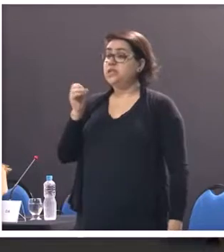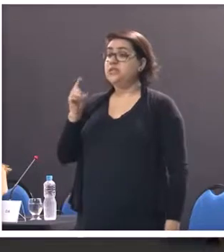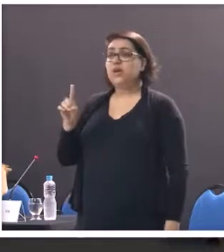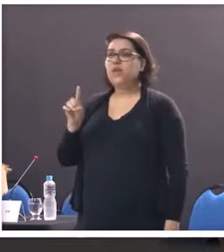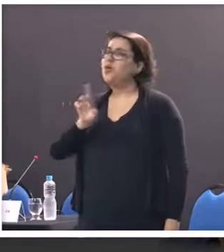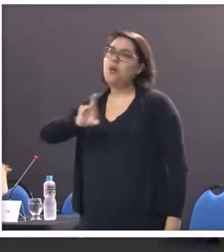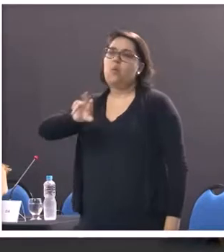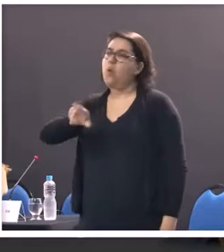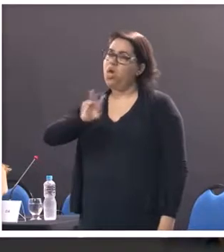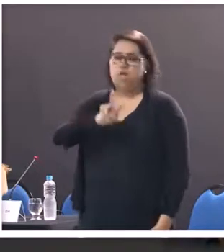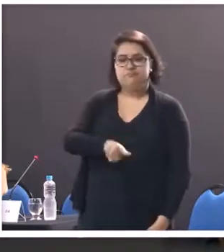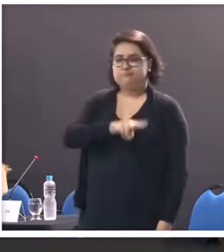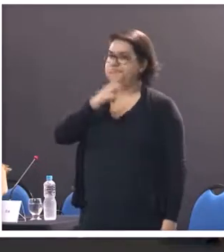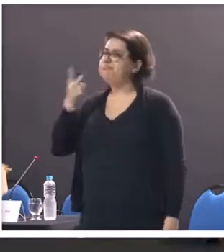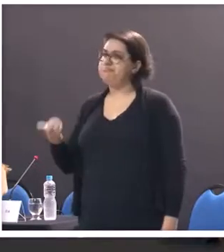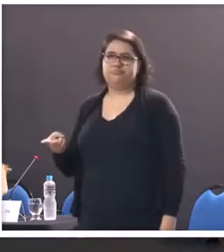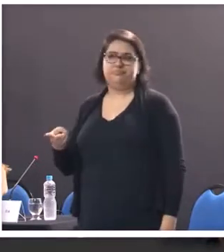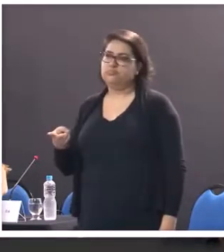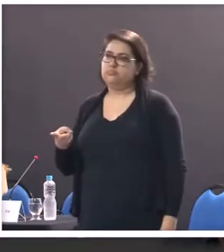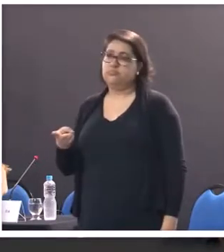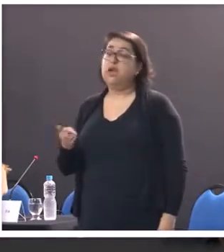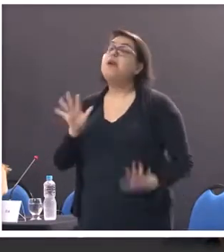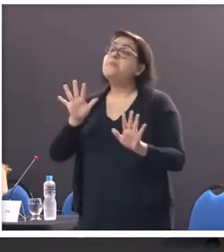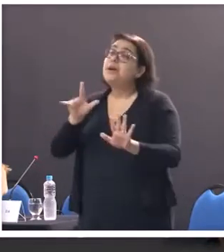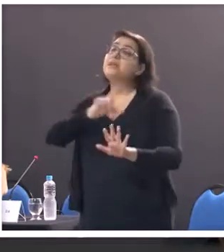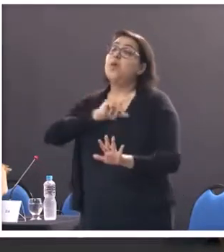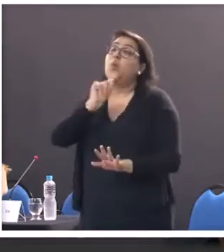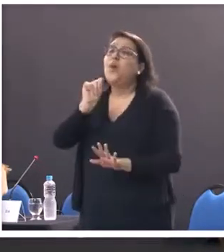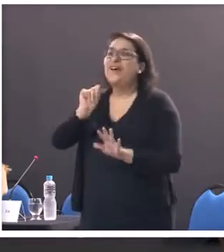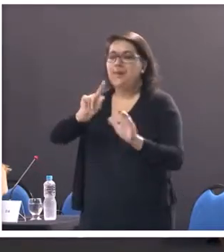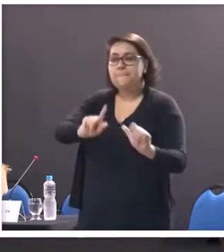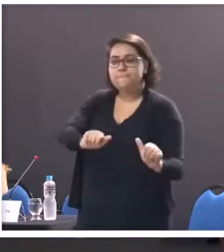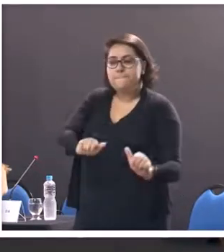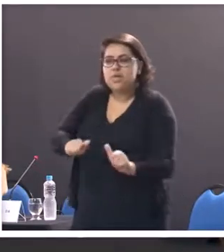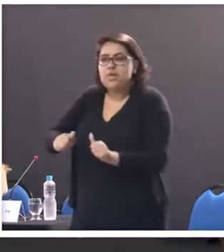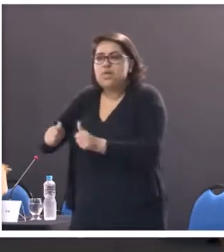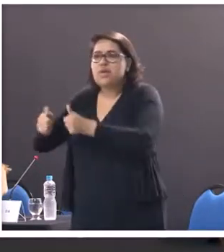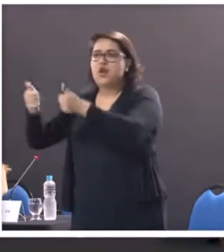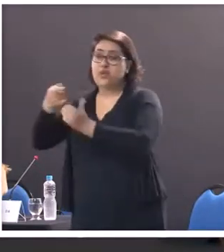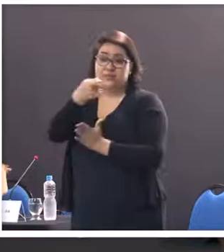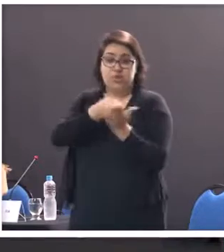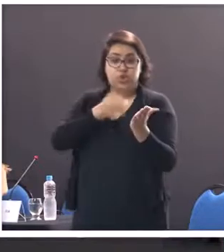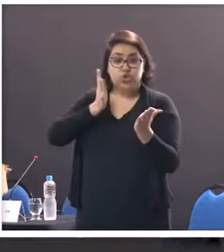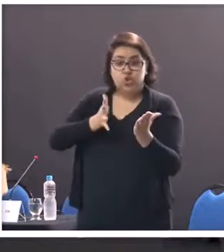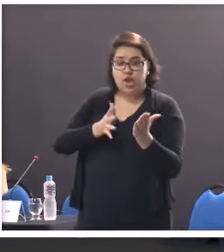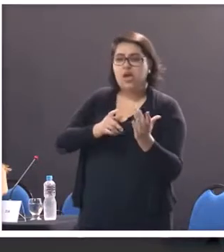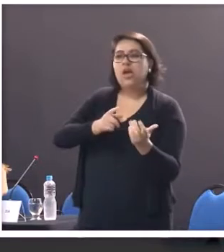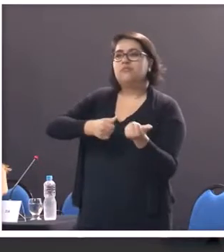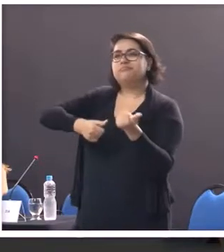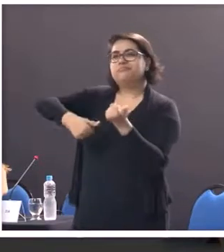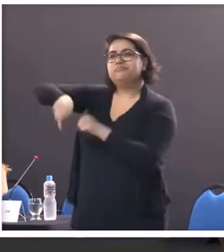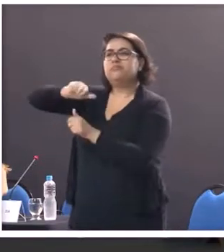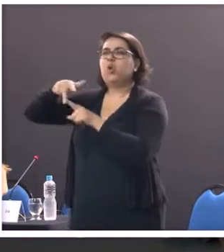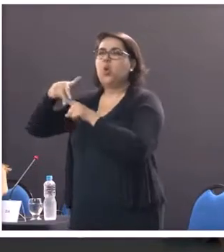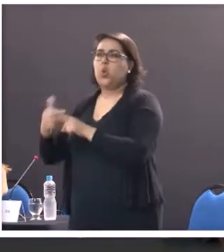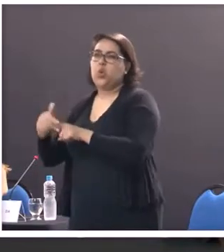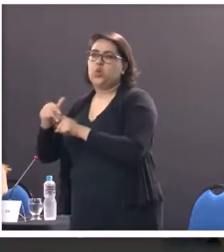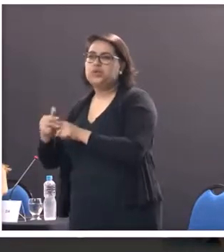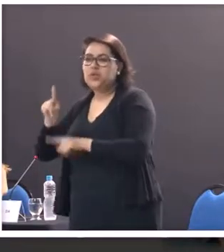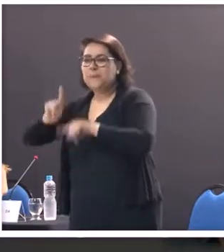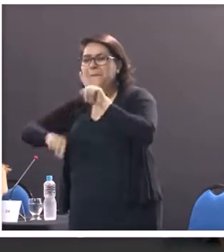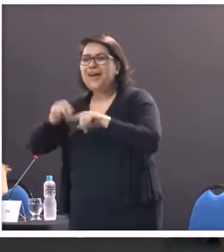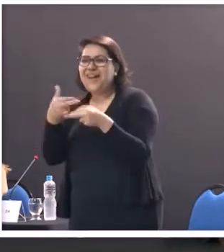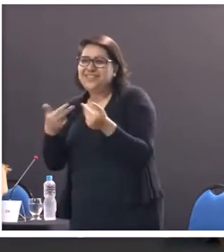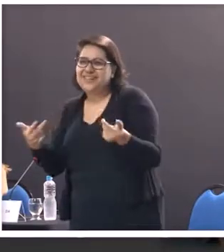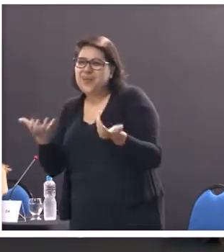vai passar de uma língua para outra necessariamente, mas você vai fazer uma melhoria naquele texto ou naquele material que você se propõe